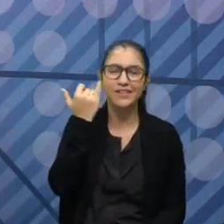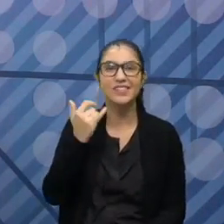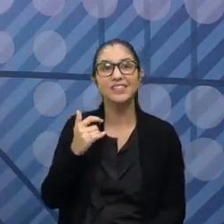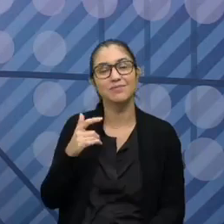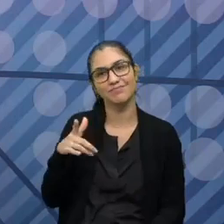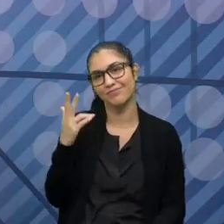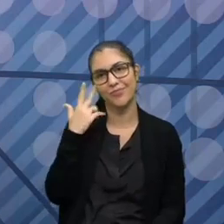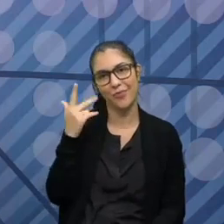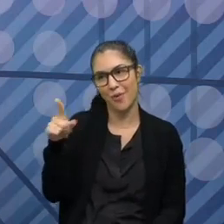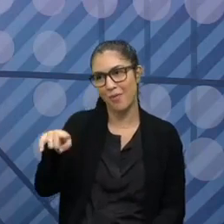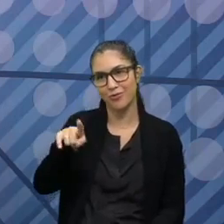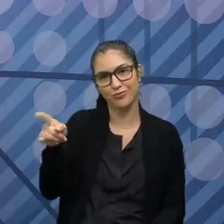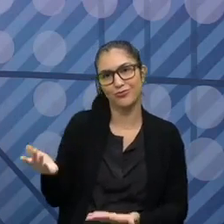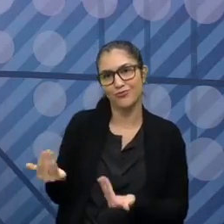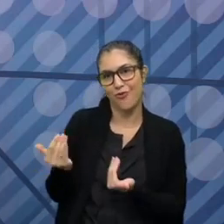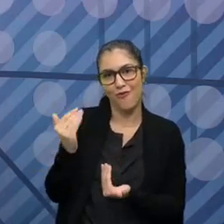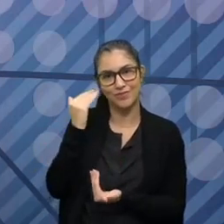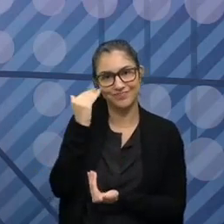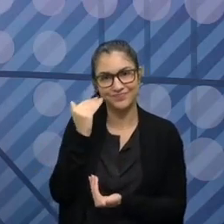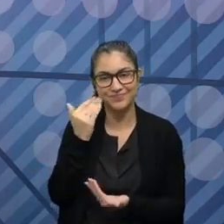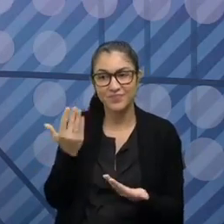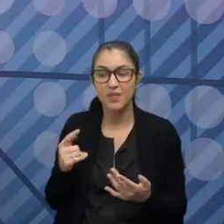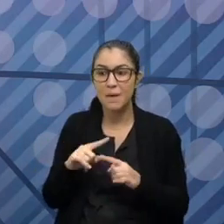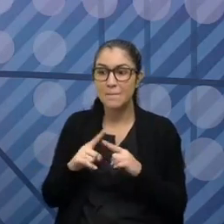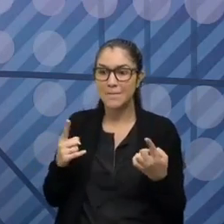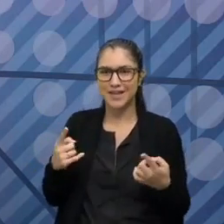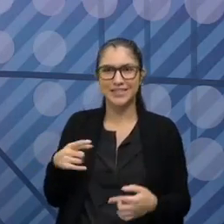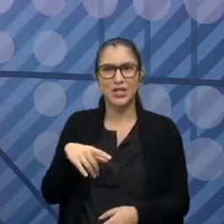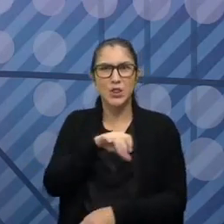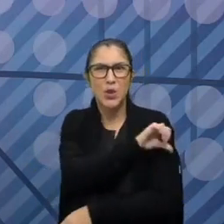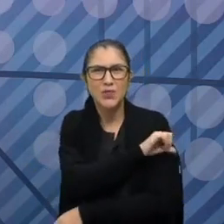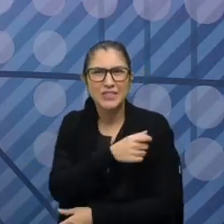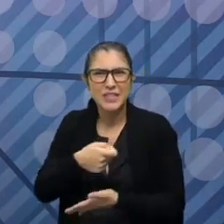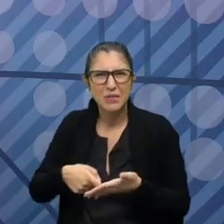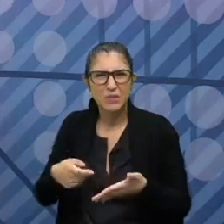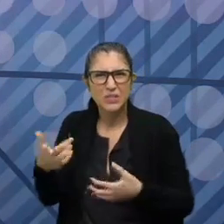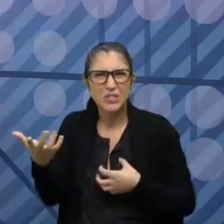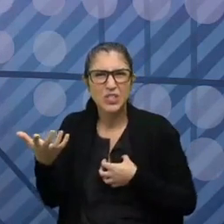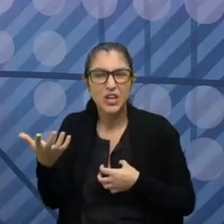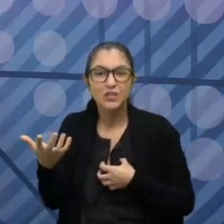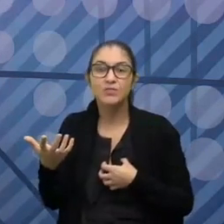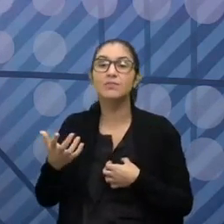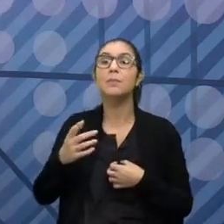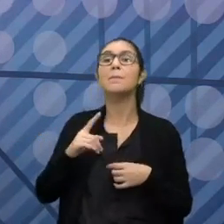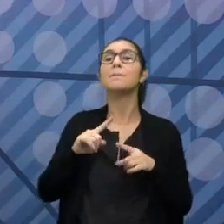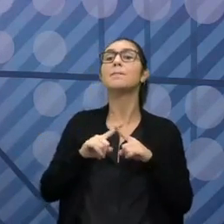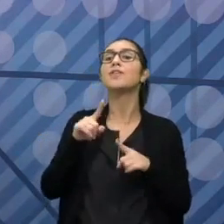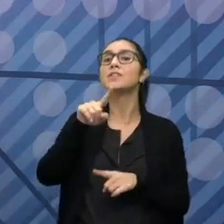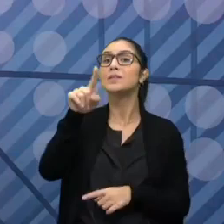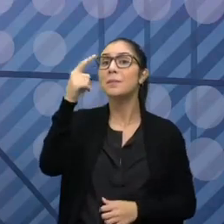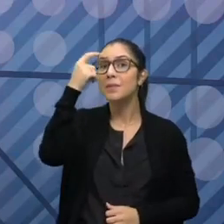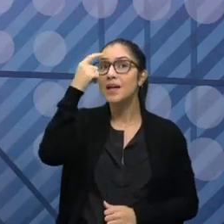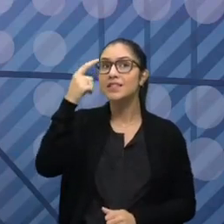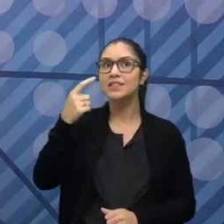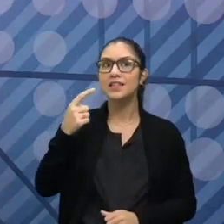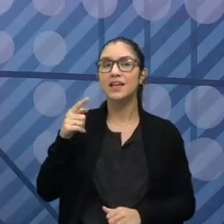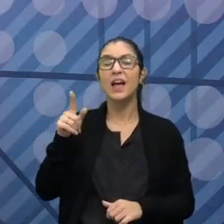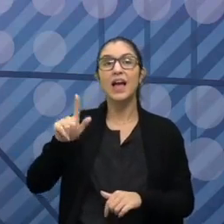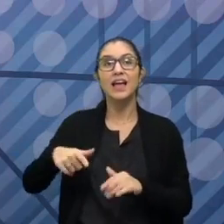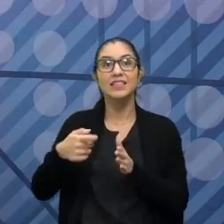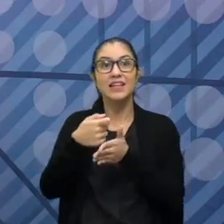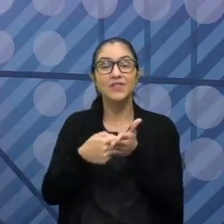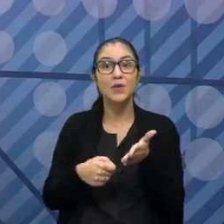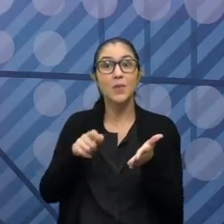mais, são adolescentes, não é? Então você fala, nossa, mas no 9º ano escrevendo desse jeito? Mas pensa que eles estão escrevendo numa